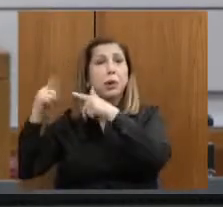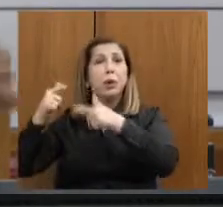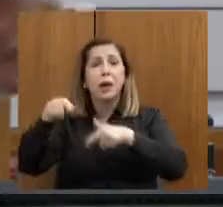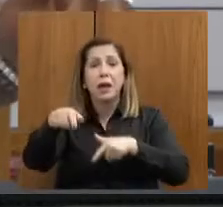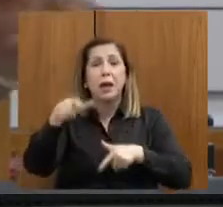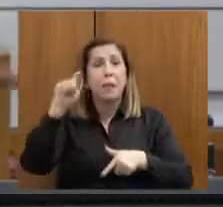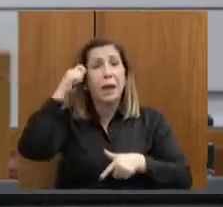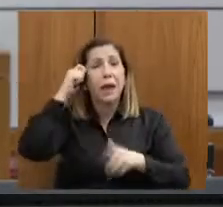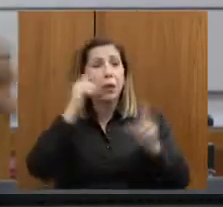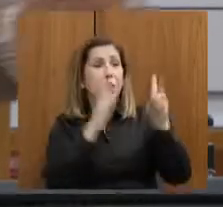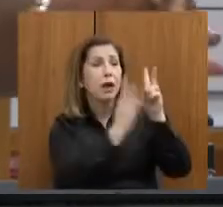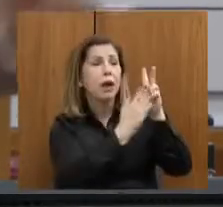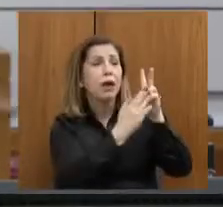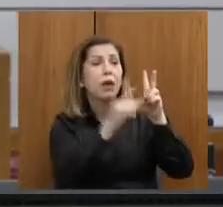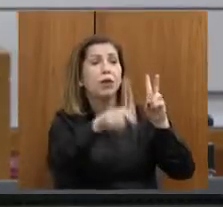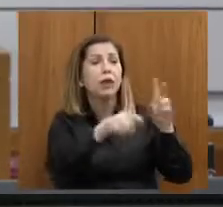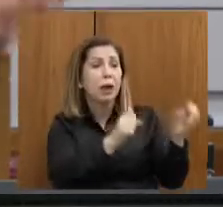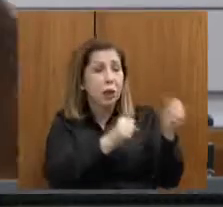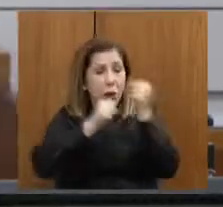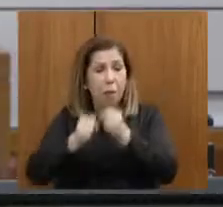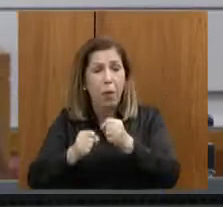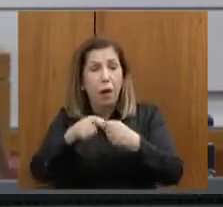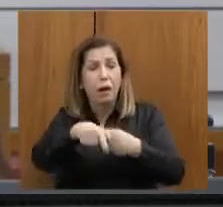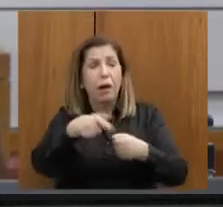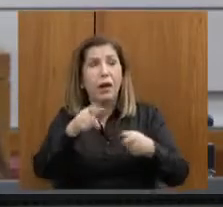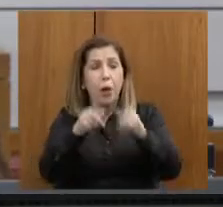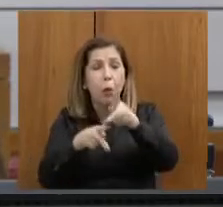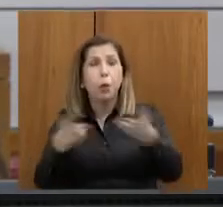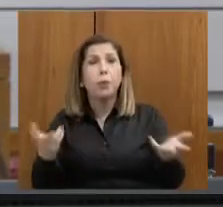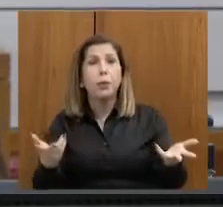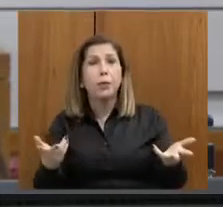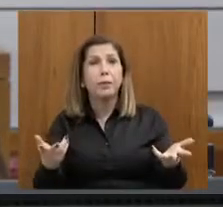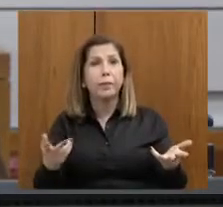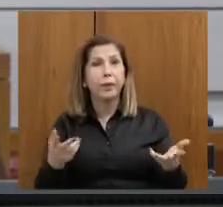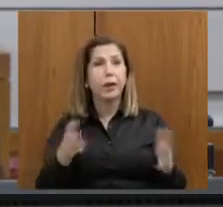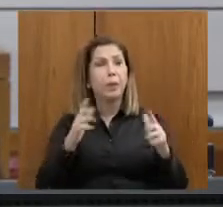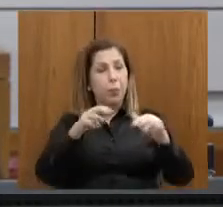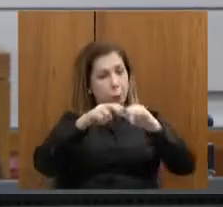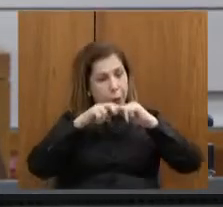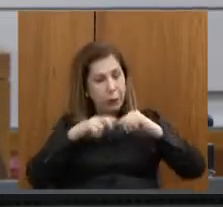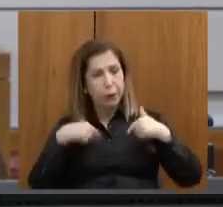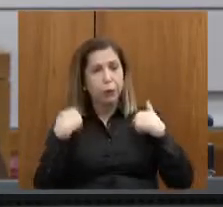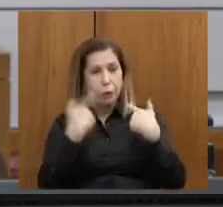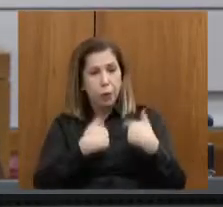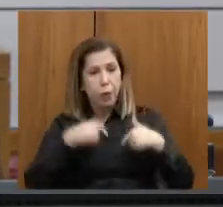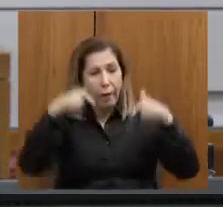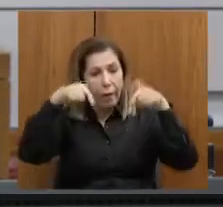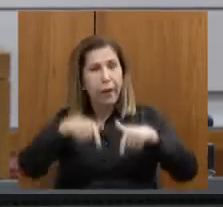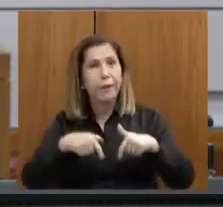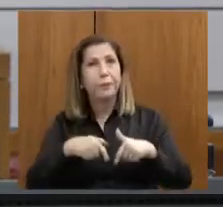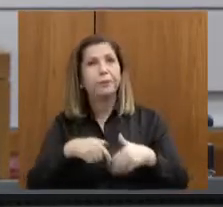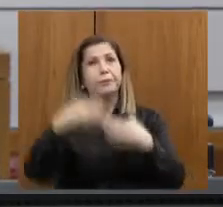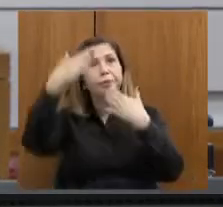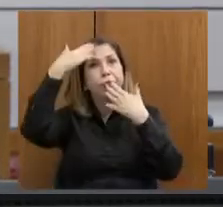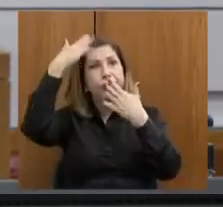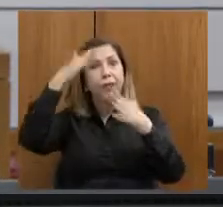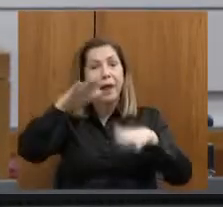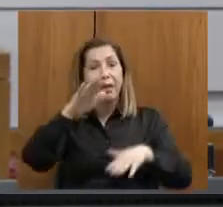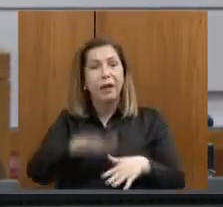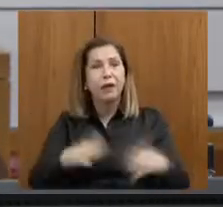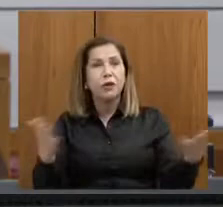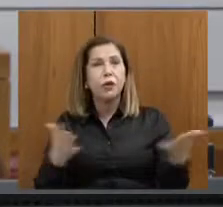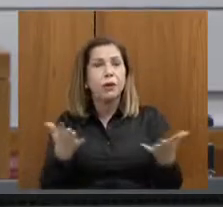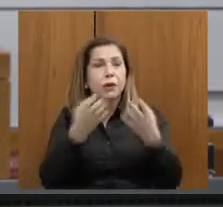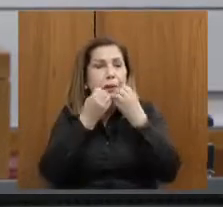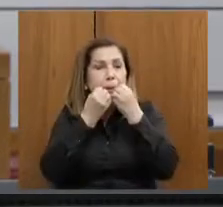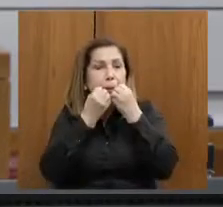povo Preto aqui cadê os bichos aqui cadê o trem bala não tem nada de Mas é para isso que nós estamos aqui então eu só tenho agradecer essa tarde muito